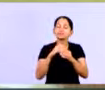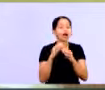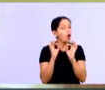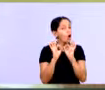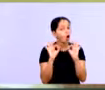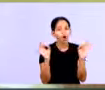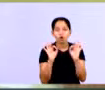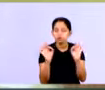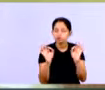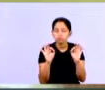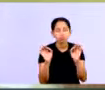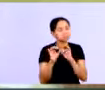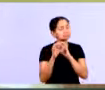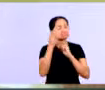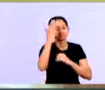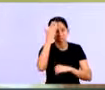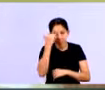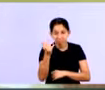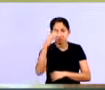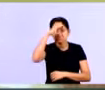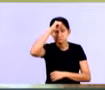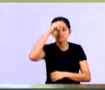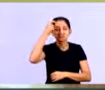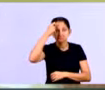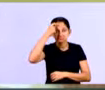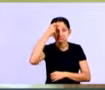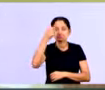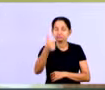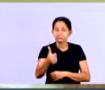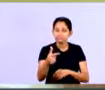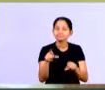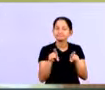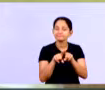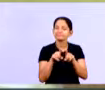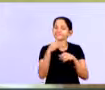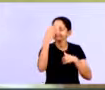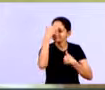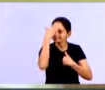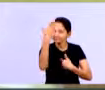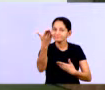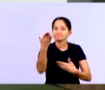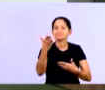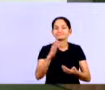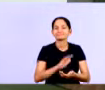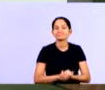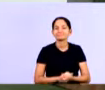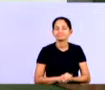conceito, né? Para a análise do payback, isso é importante para o negócio. Muito obrigado, aluno.